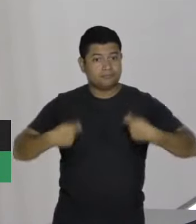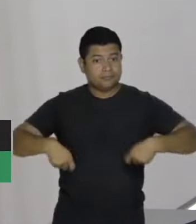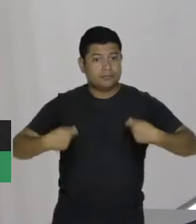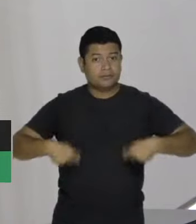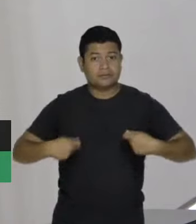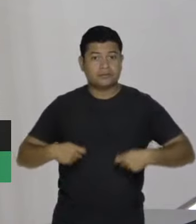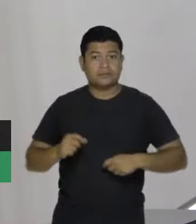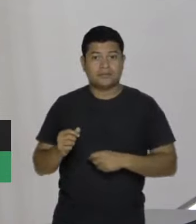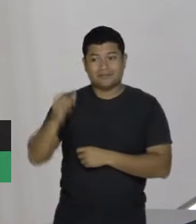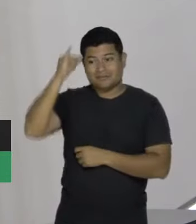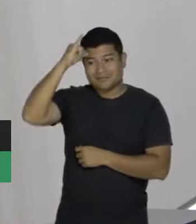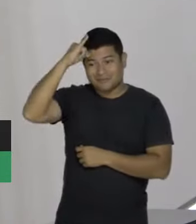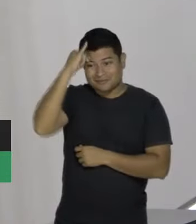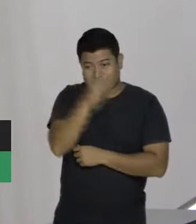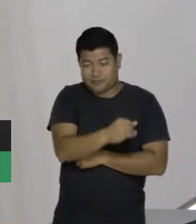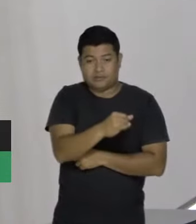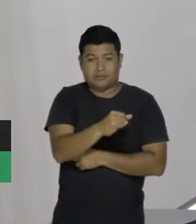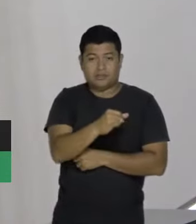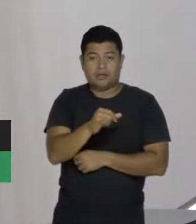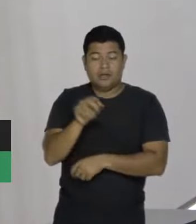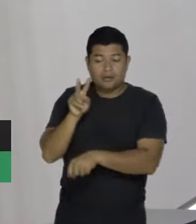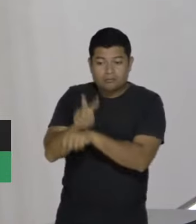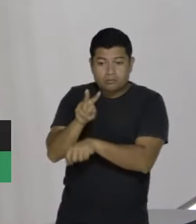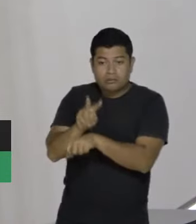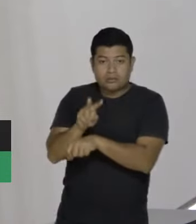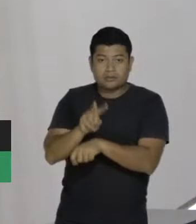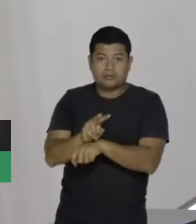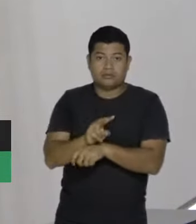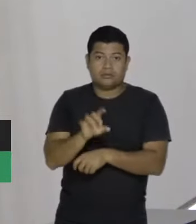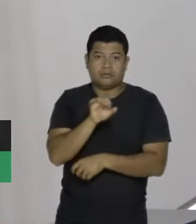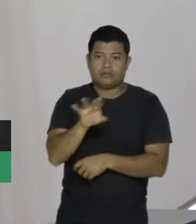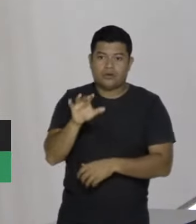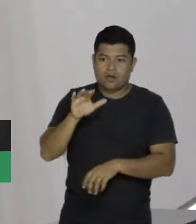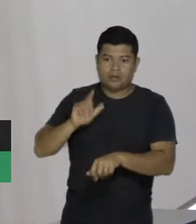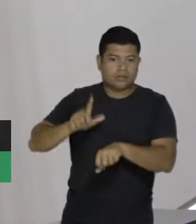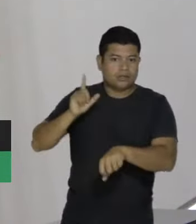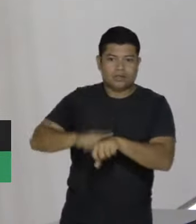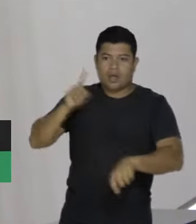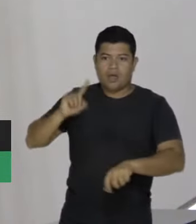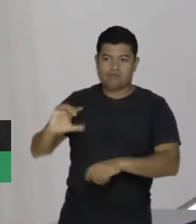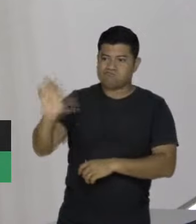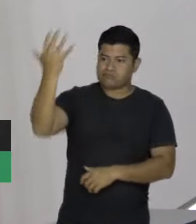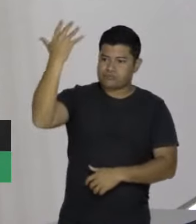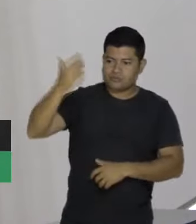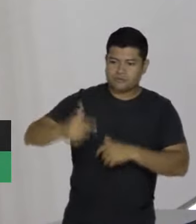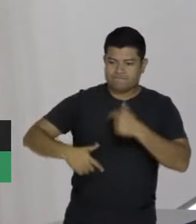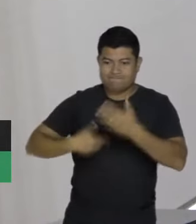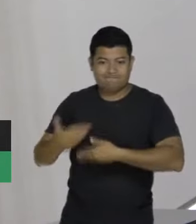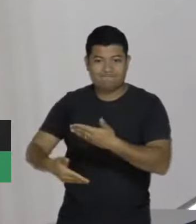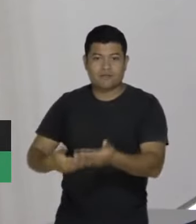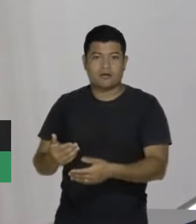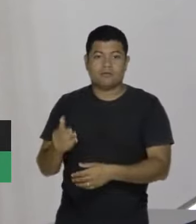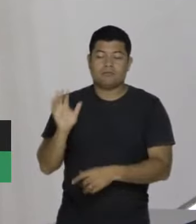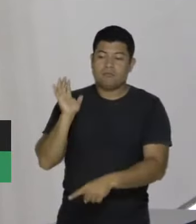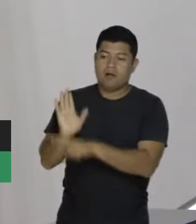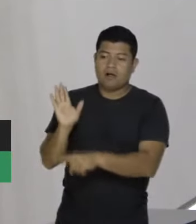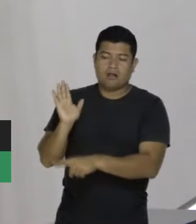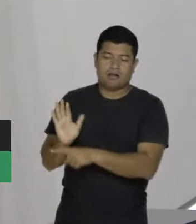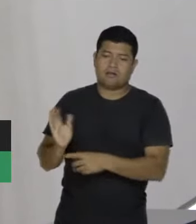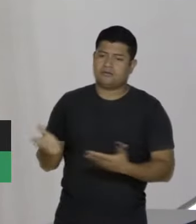prevenção, de proteção, e não só agir depois do problema já